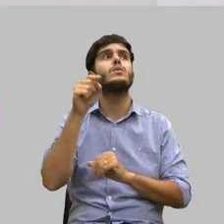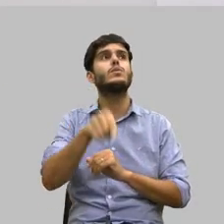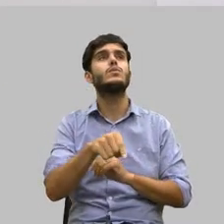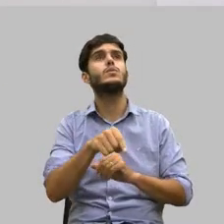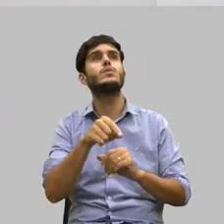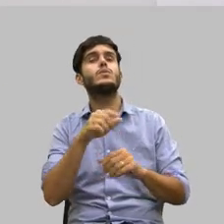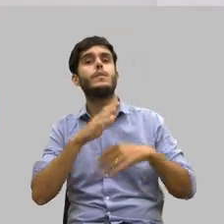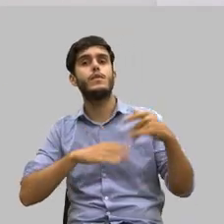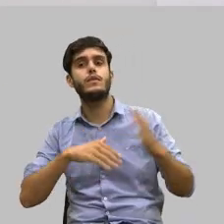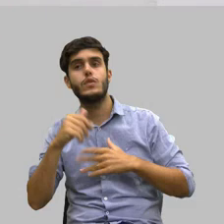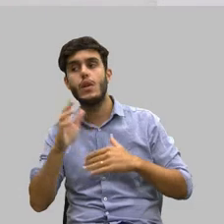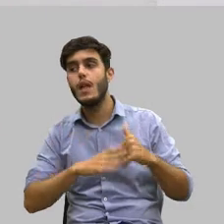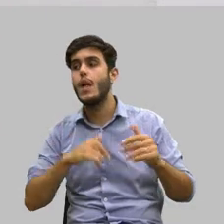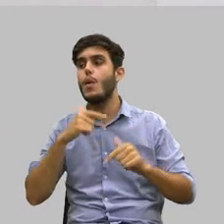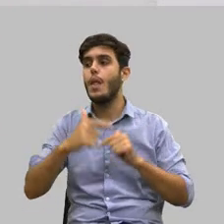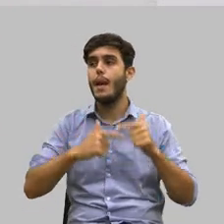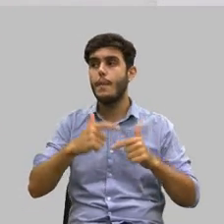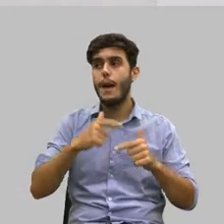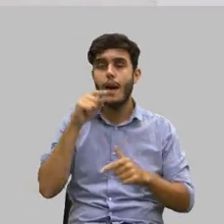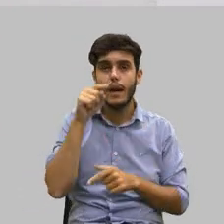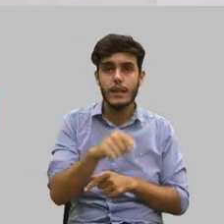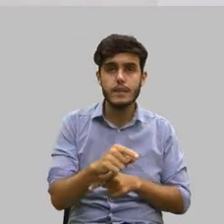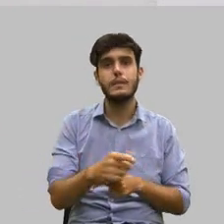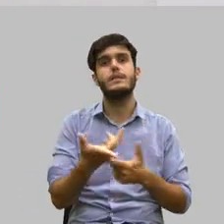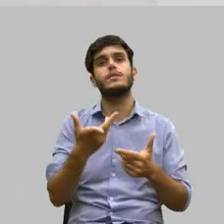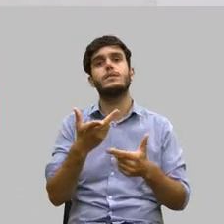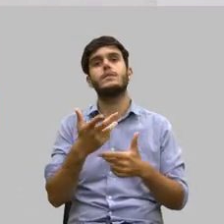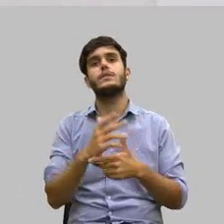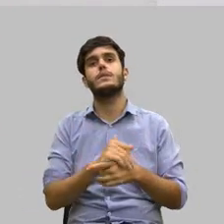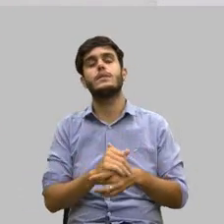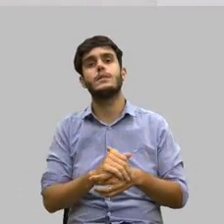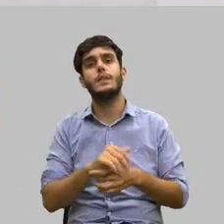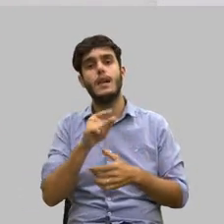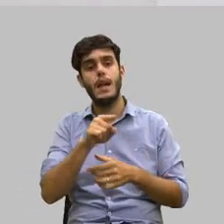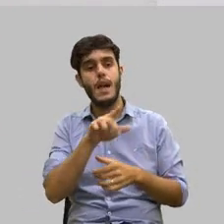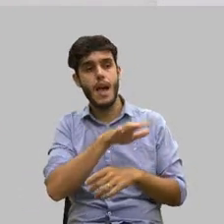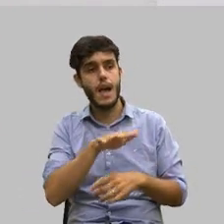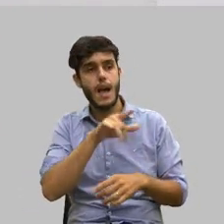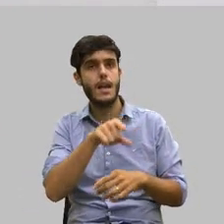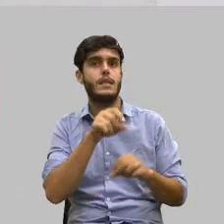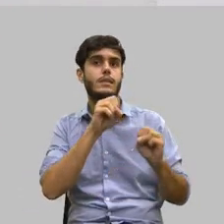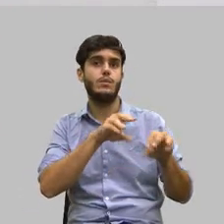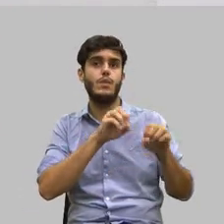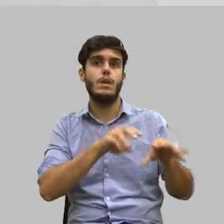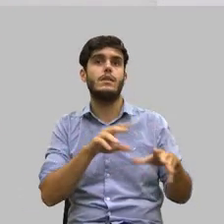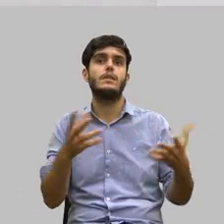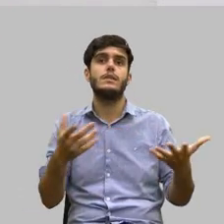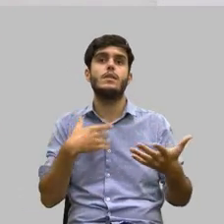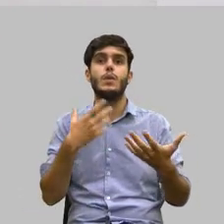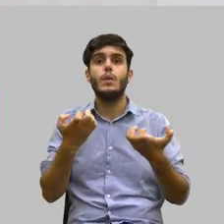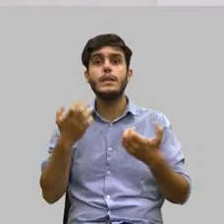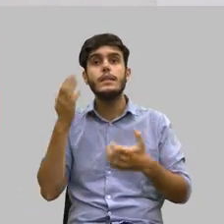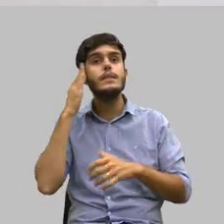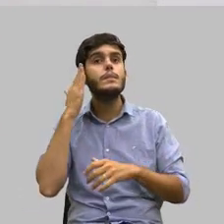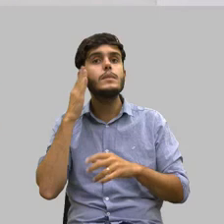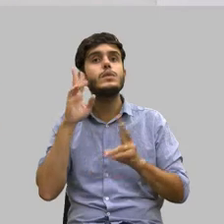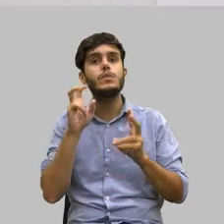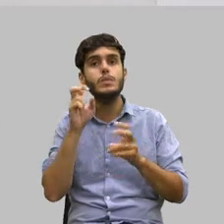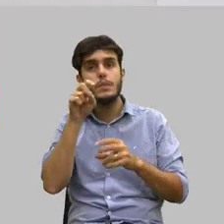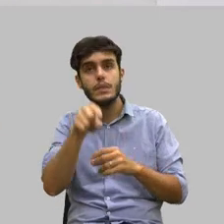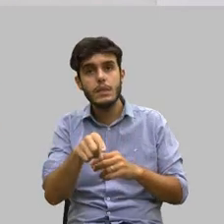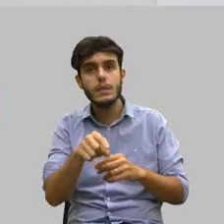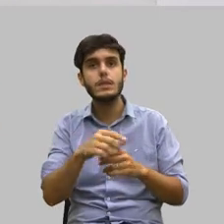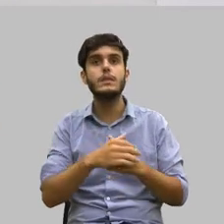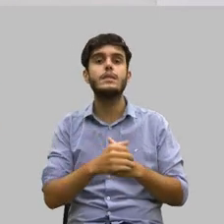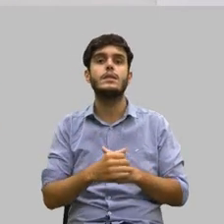para exercer uma função né numa outra pasta que é a pasta da educação né então eu queria também o Senhor pudesse abordar